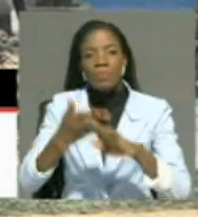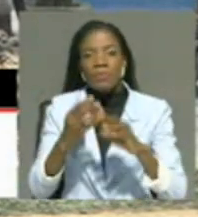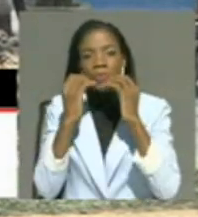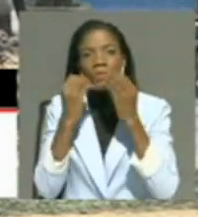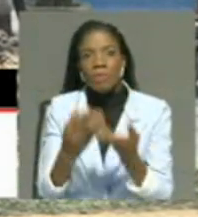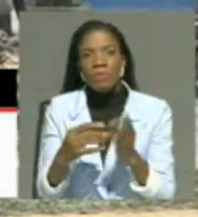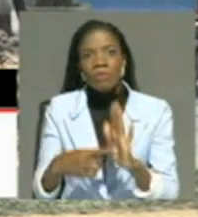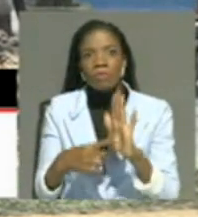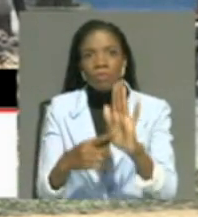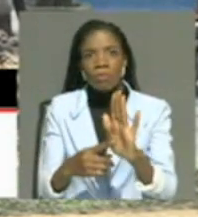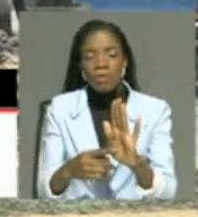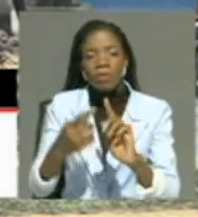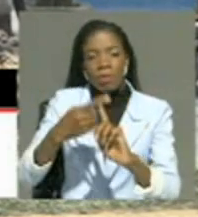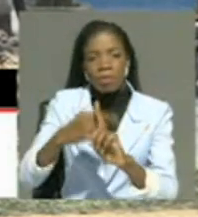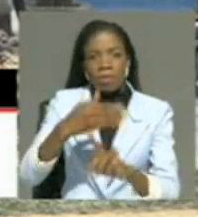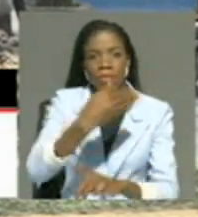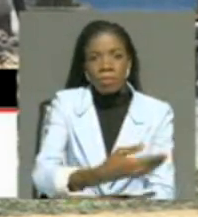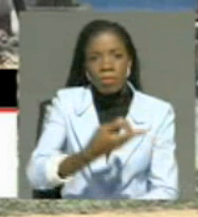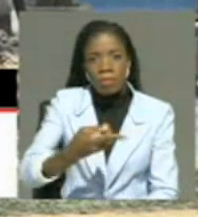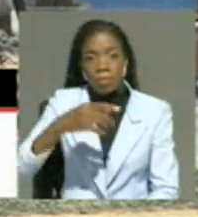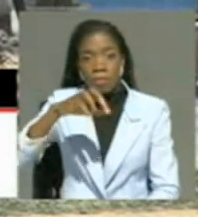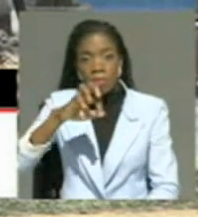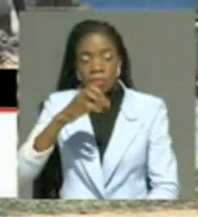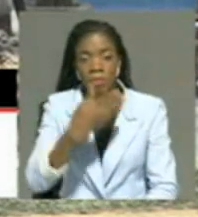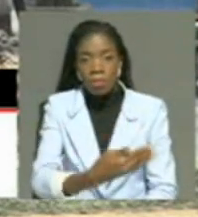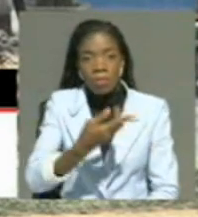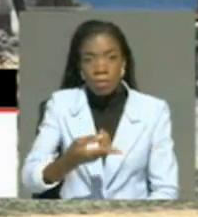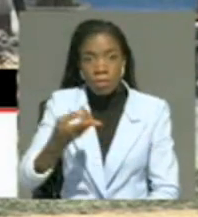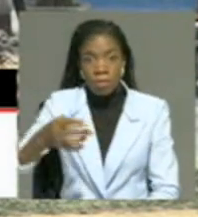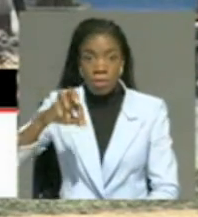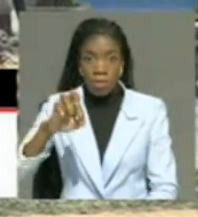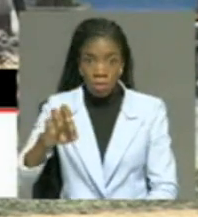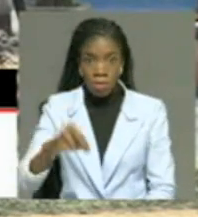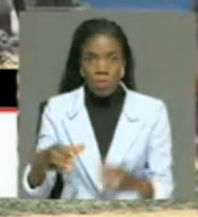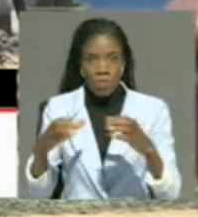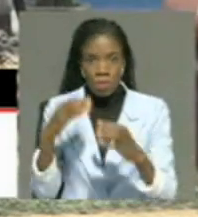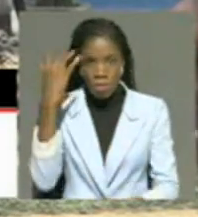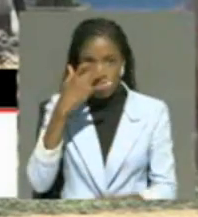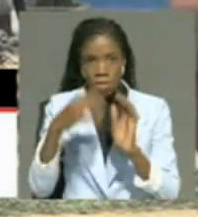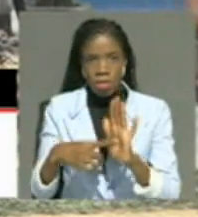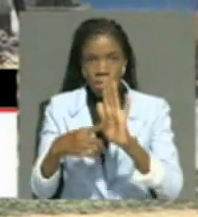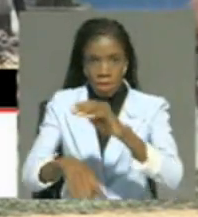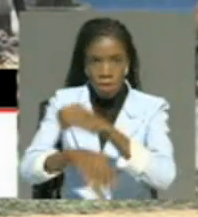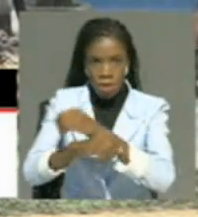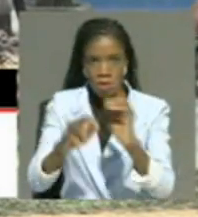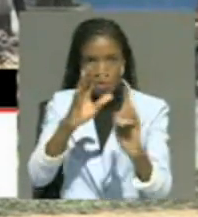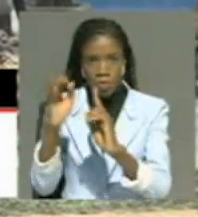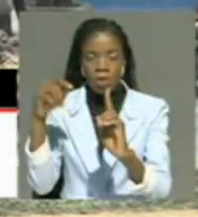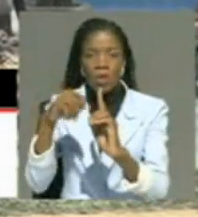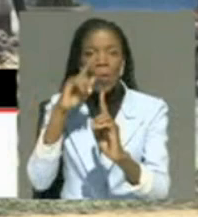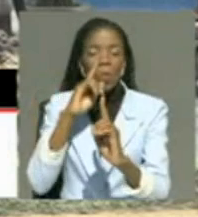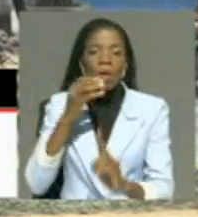efetivamente, não foi por acaso que, em 1998, a Confederação Africana de Handball considerou a Palmira